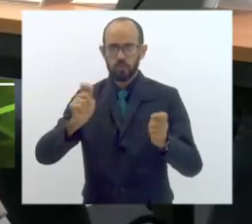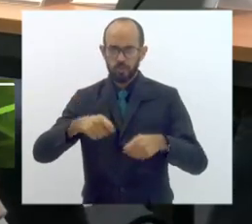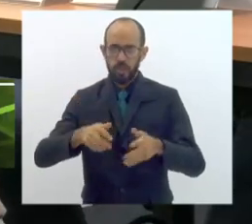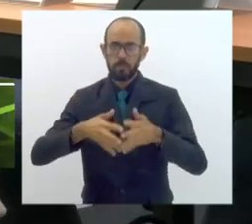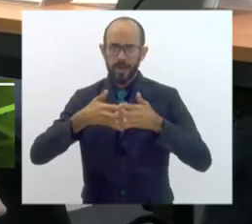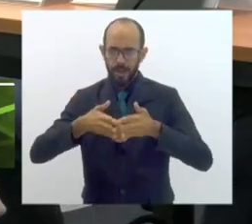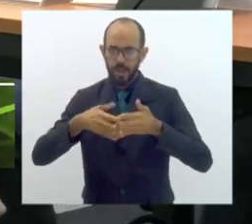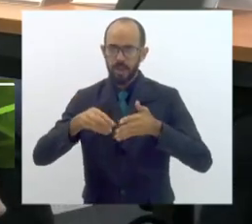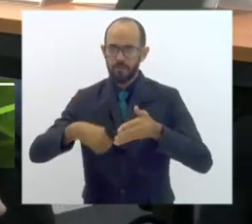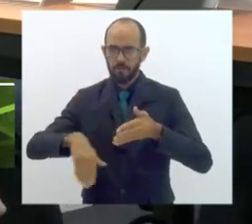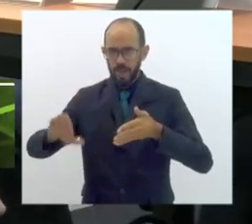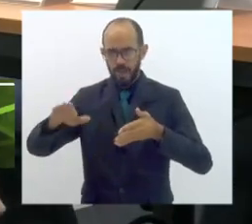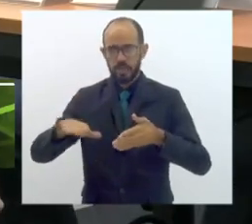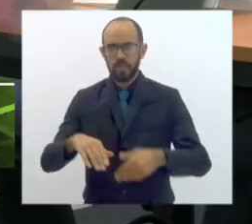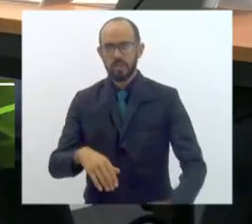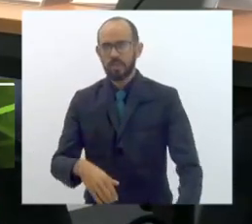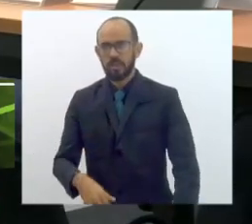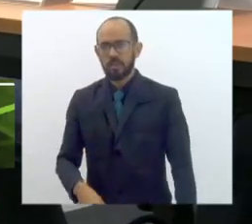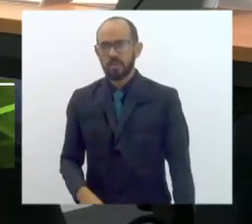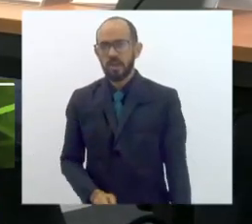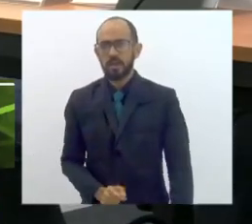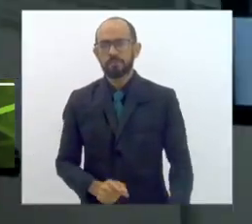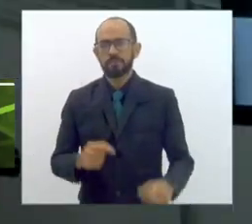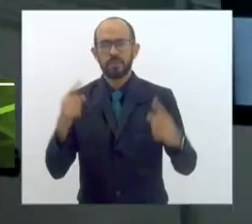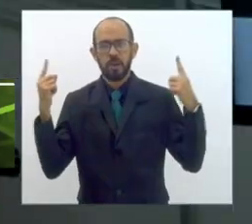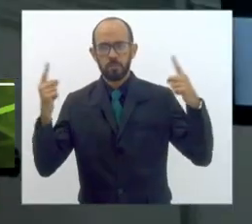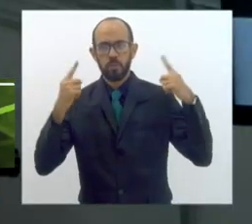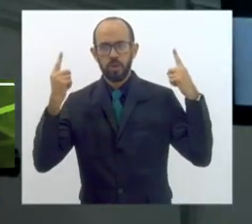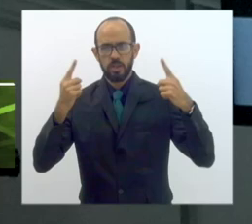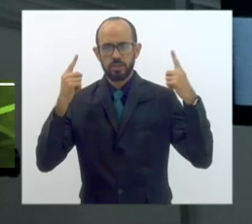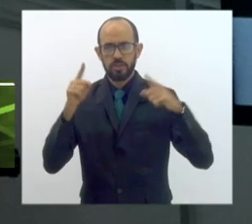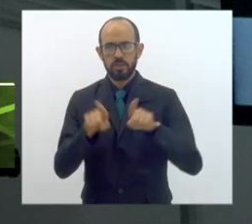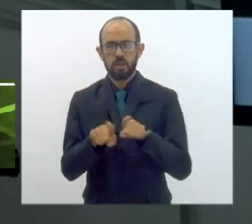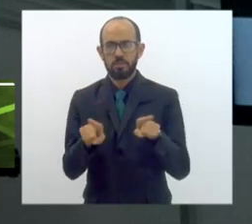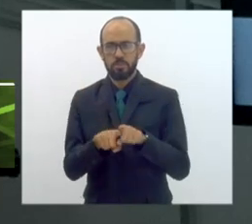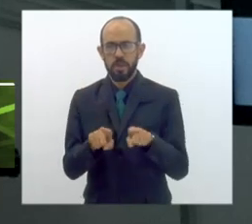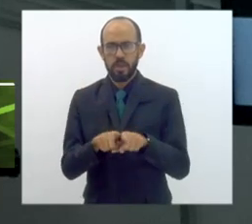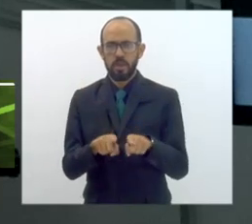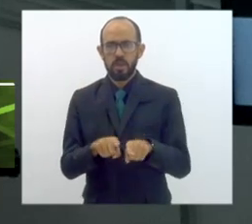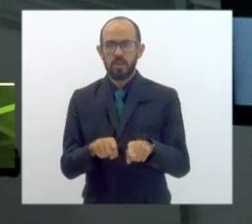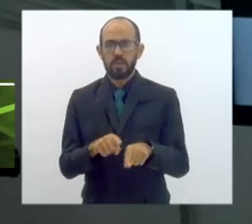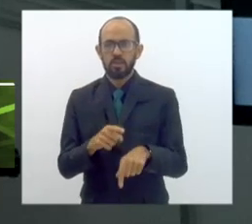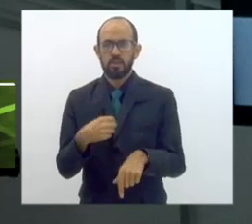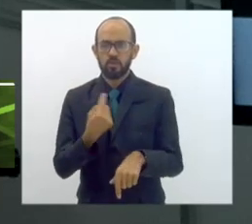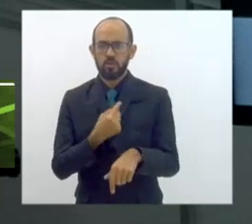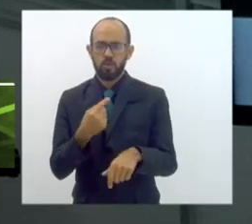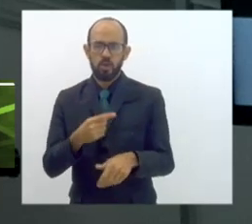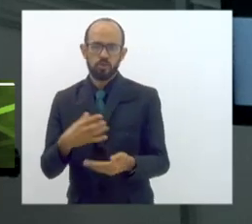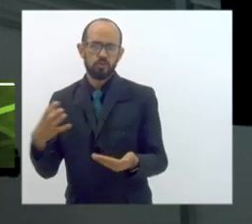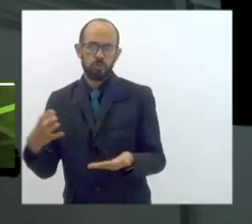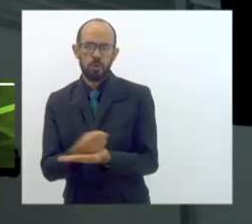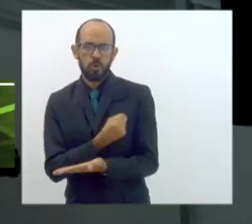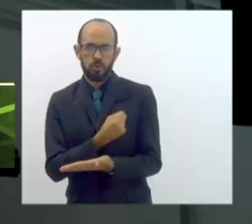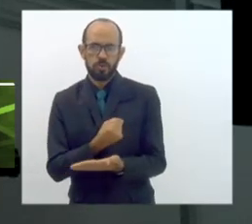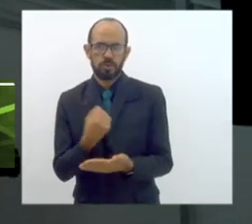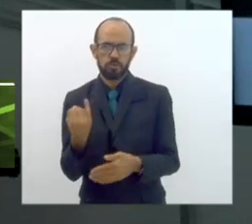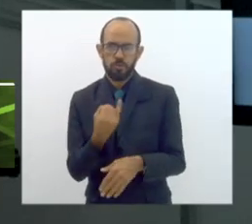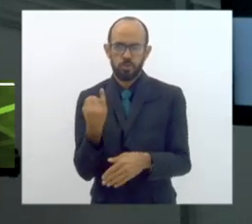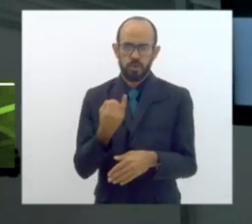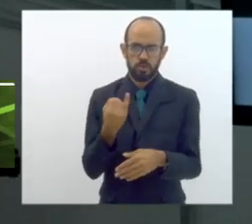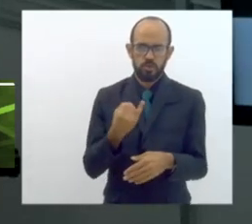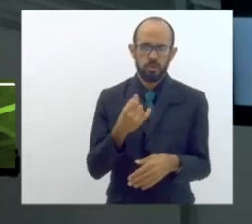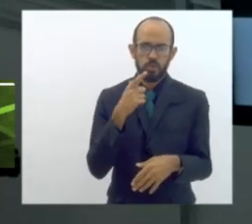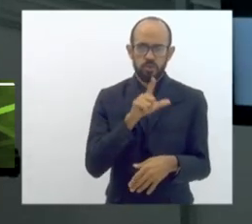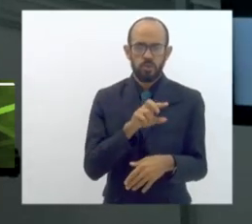Pode passar? Ali, ambulância de transporte, né, que para a gente é um grande ganho para a região. A questão, saiu a vaga e agora? Faz